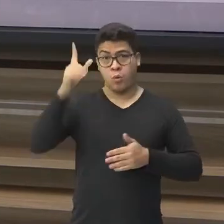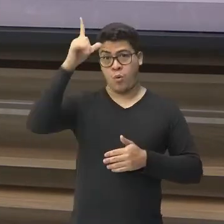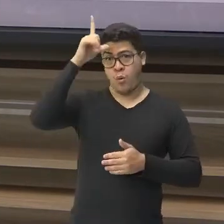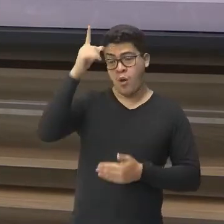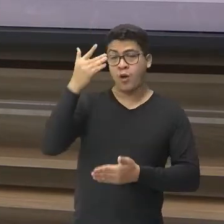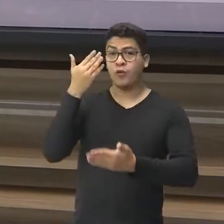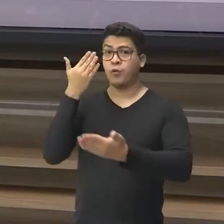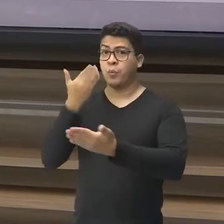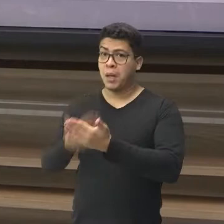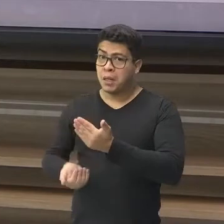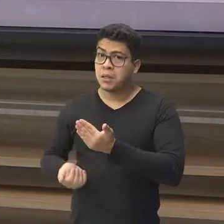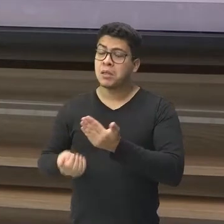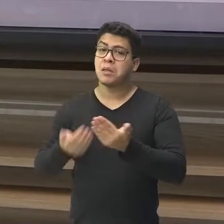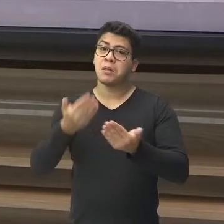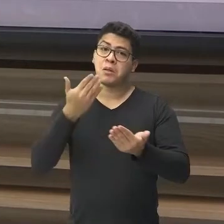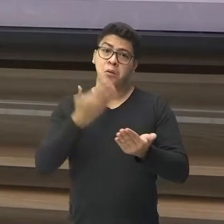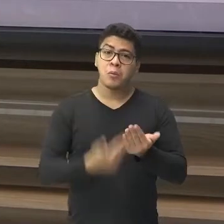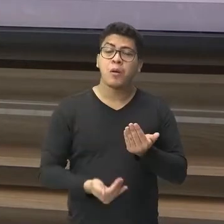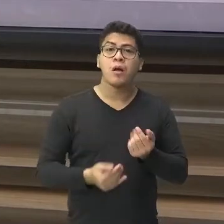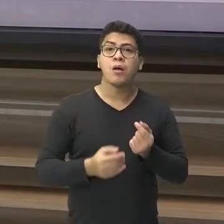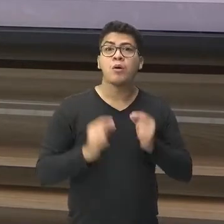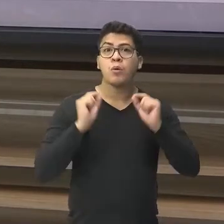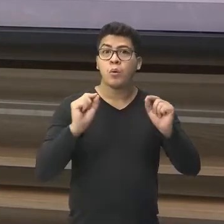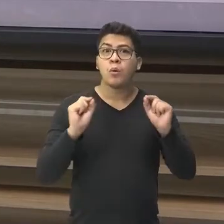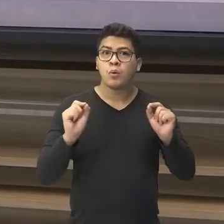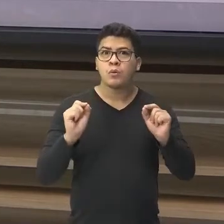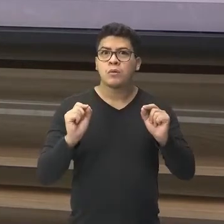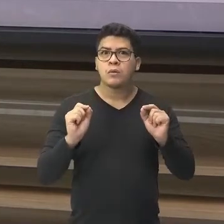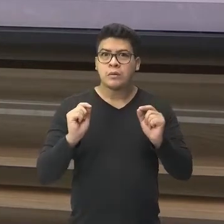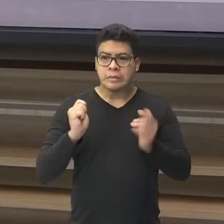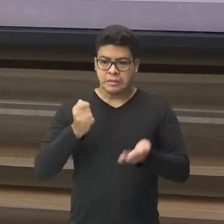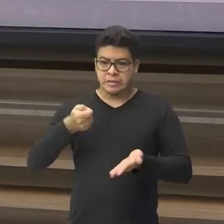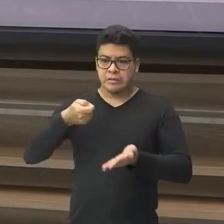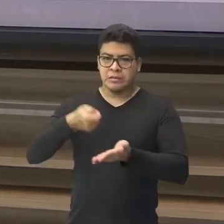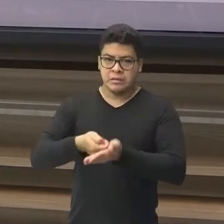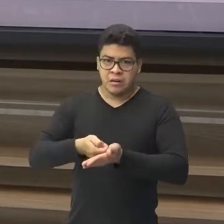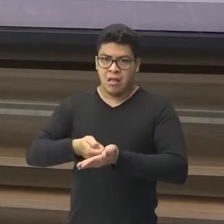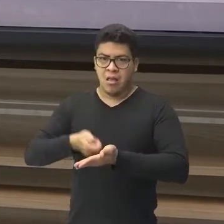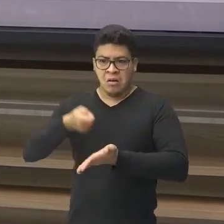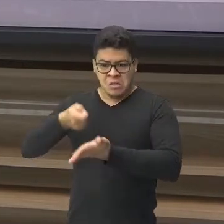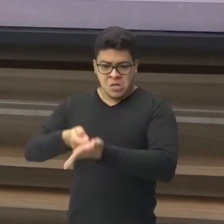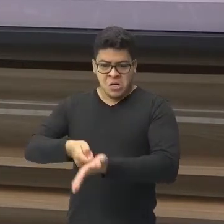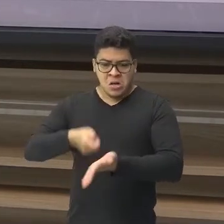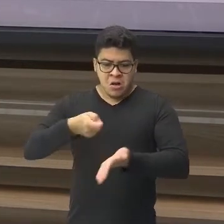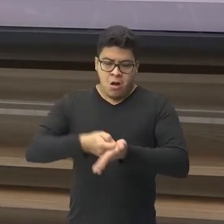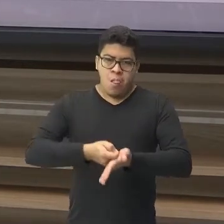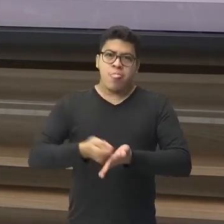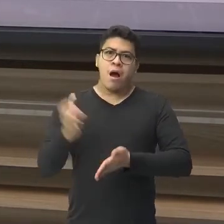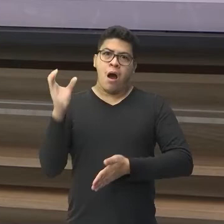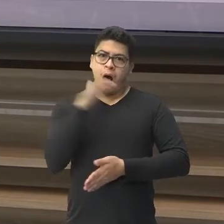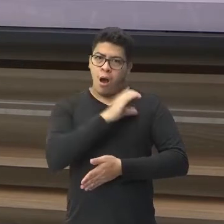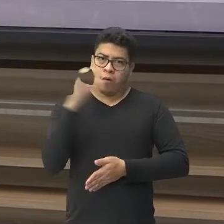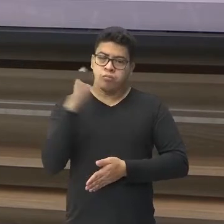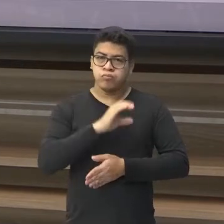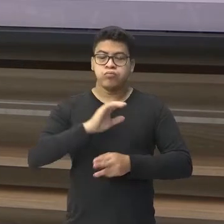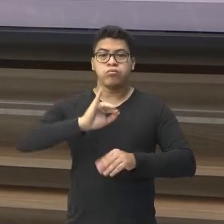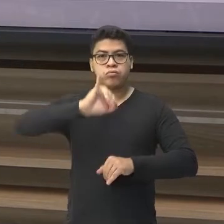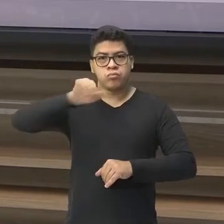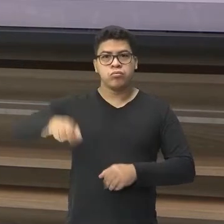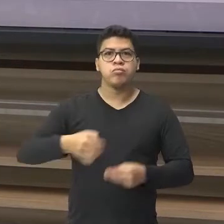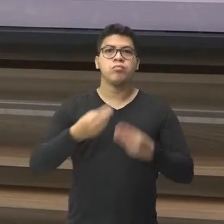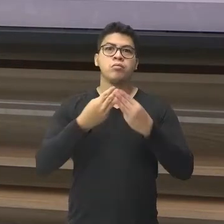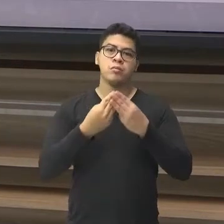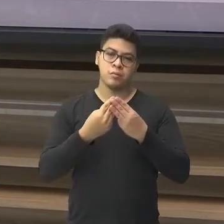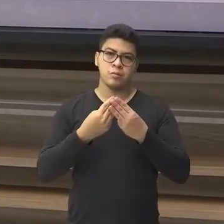vão perdendo batalhas, eles intensificam o massacre aos judeus dentro dos campos